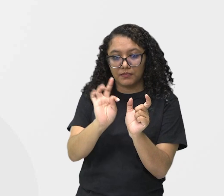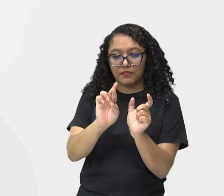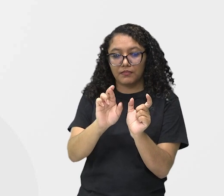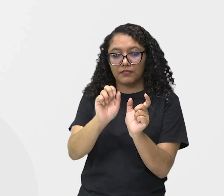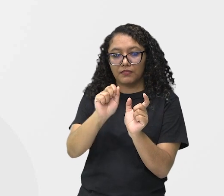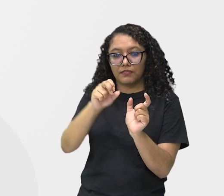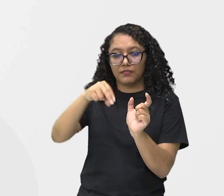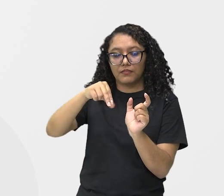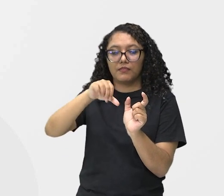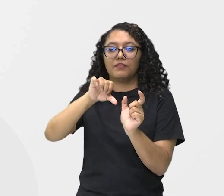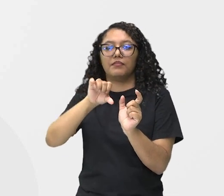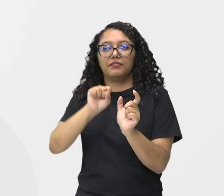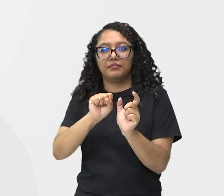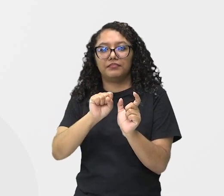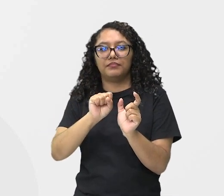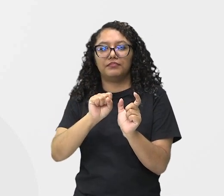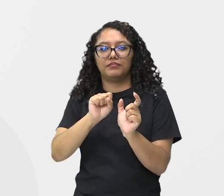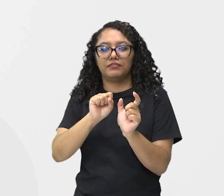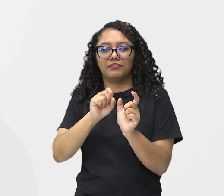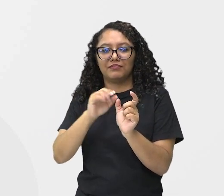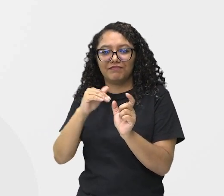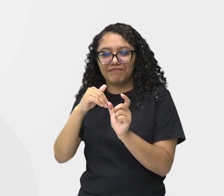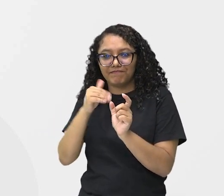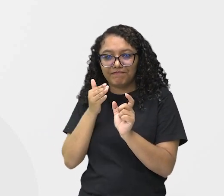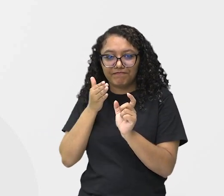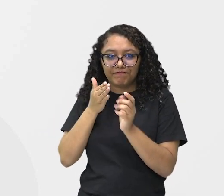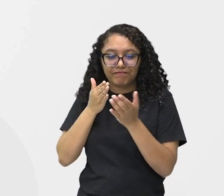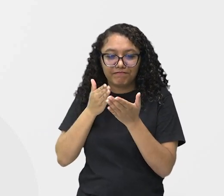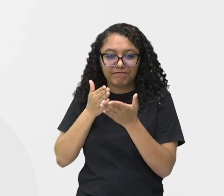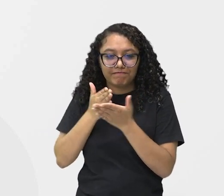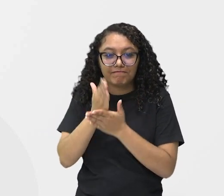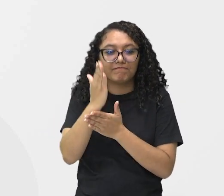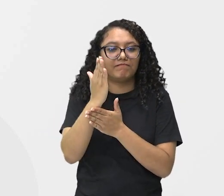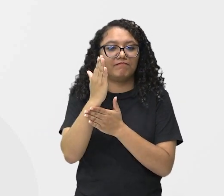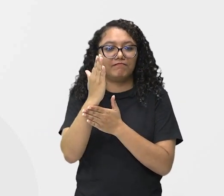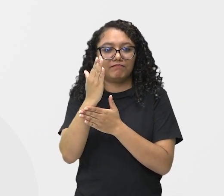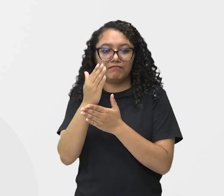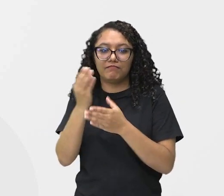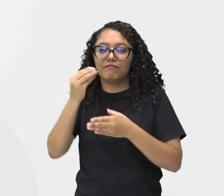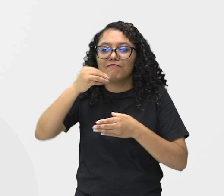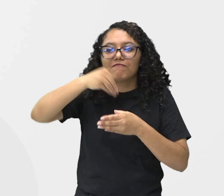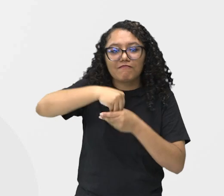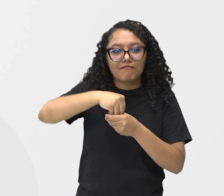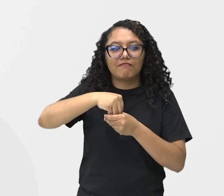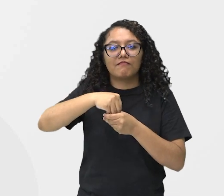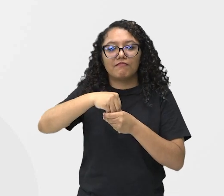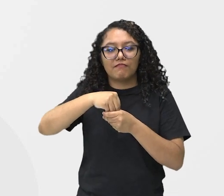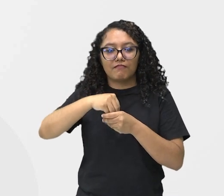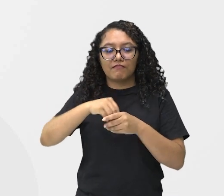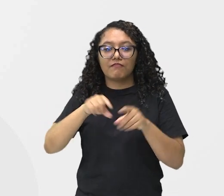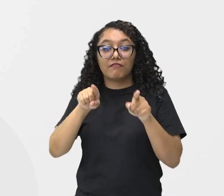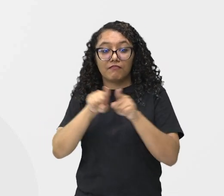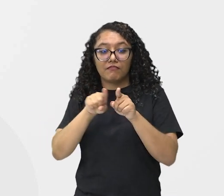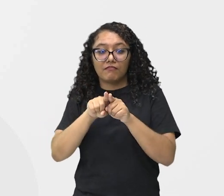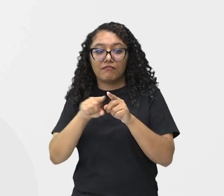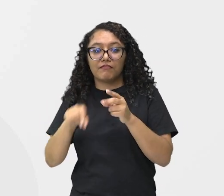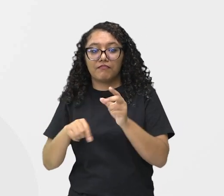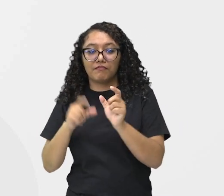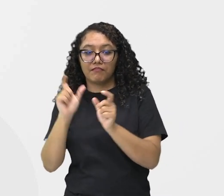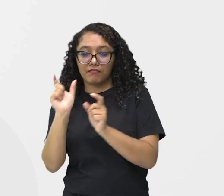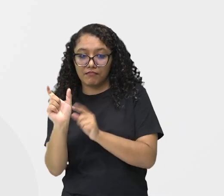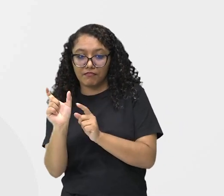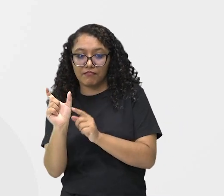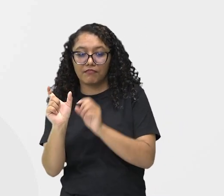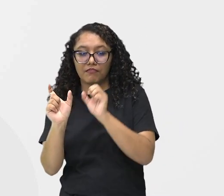Que perpassa, que é através de, que é por dentro de, certo? E scandere,